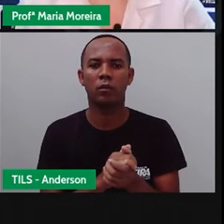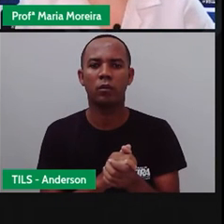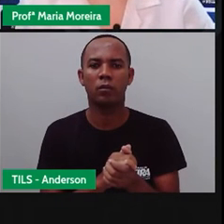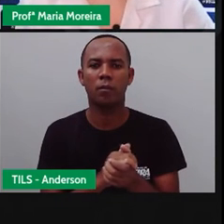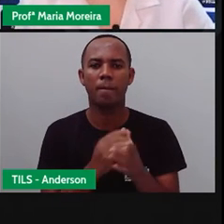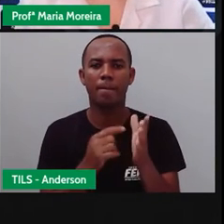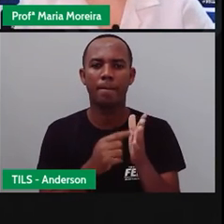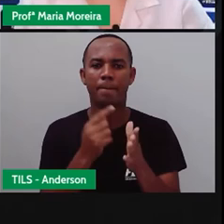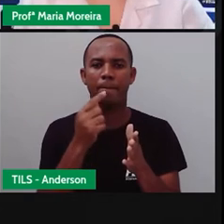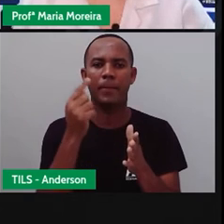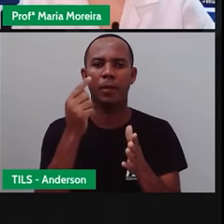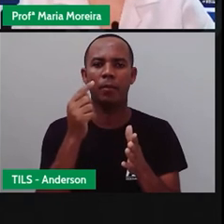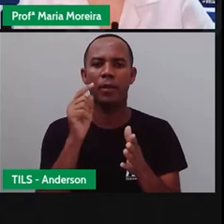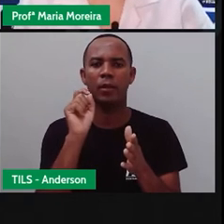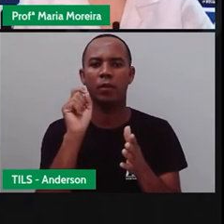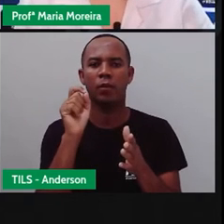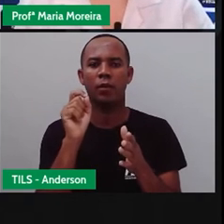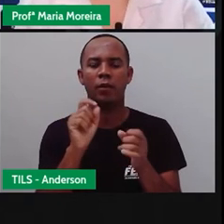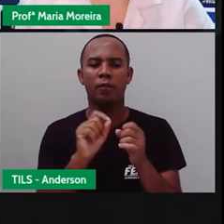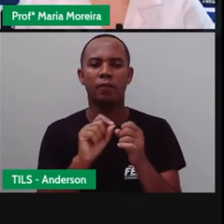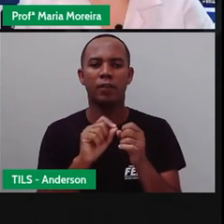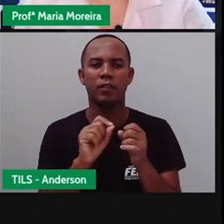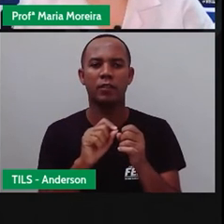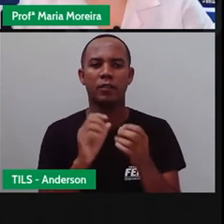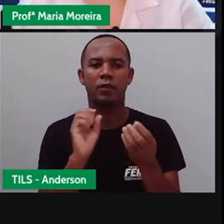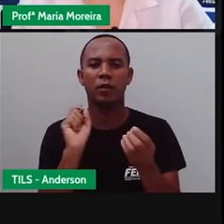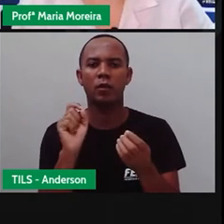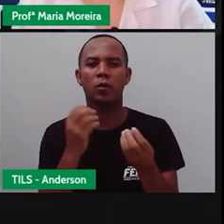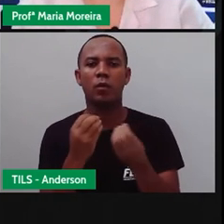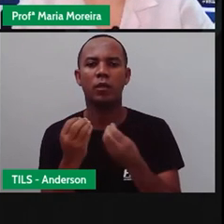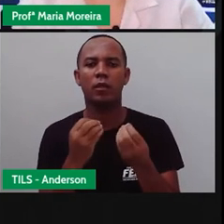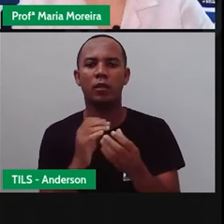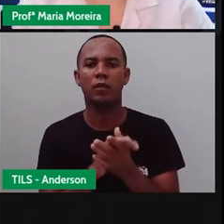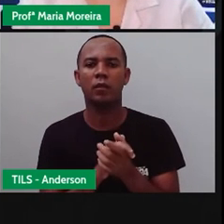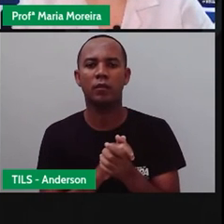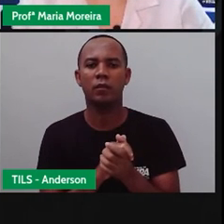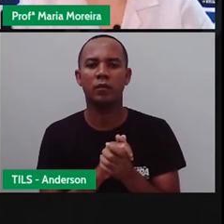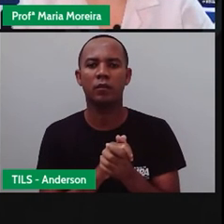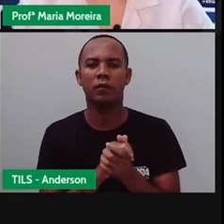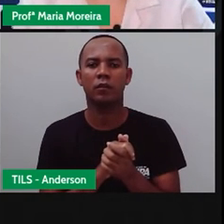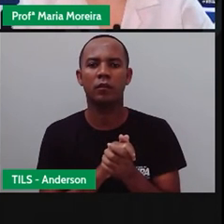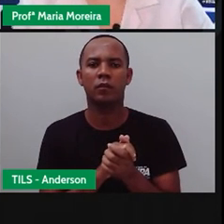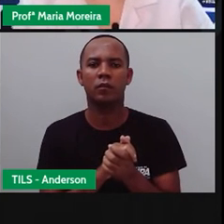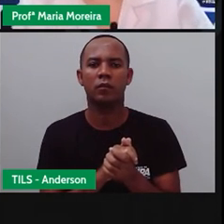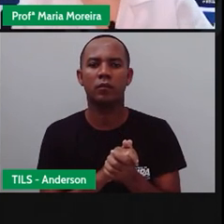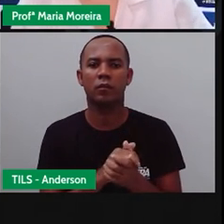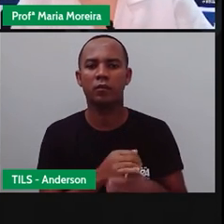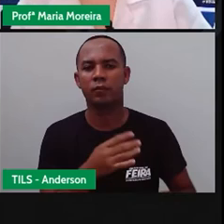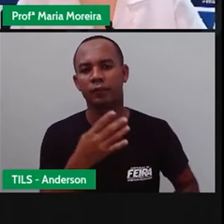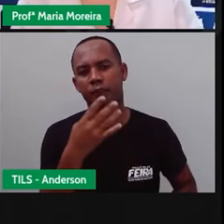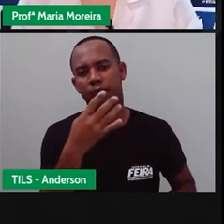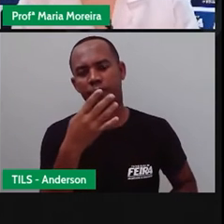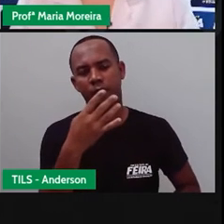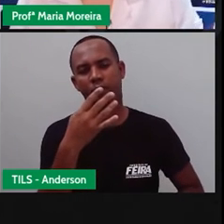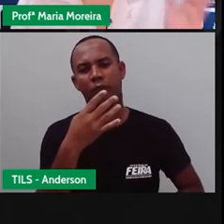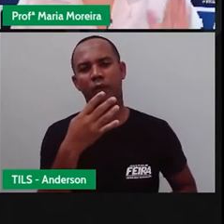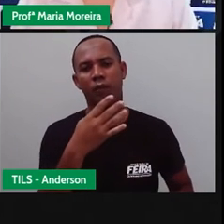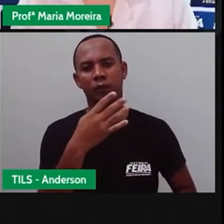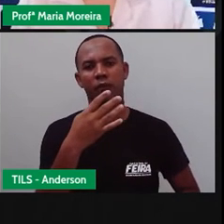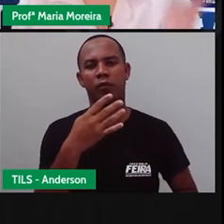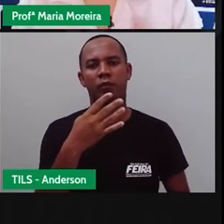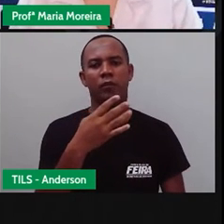o primeiro eu vou fazer o que o no cinema com a bru cabe 458 pessoas 458 eu vou